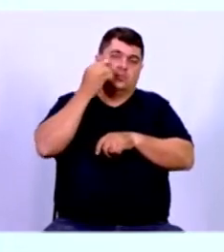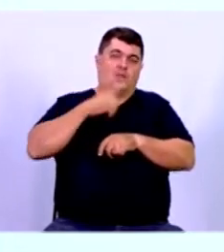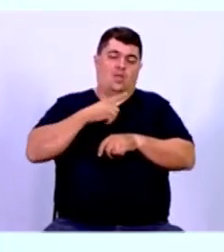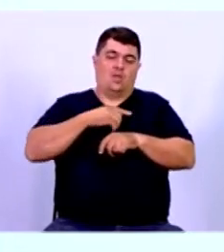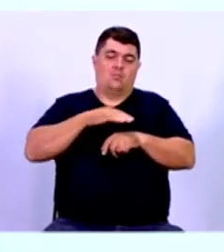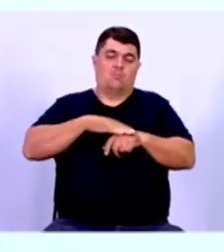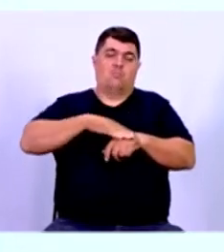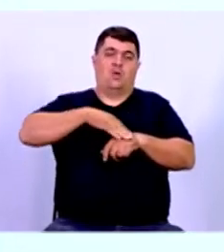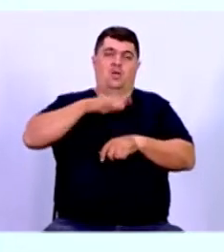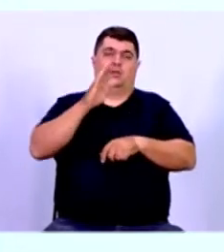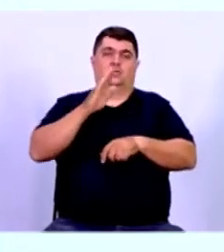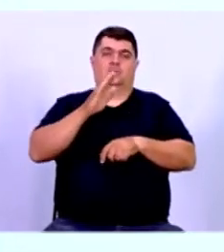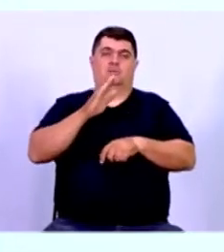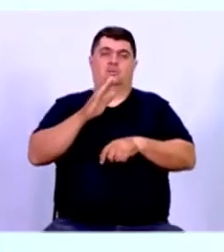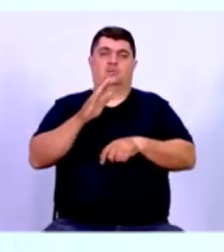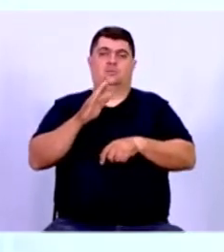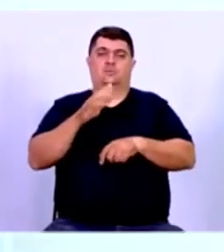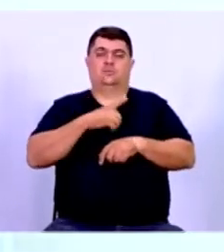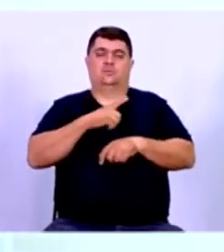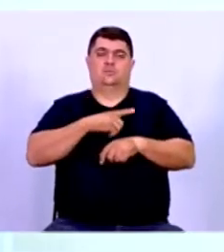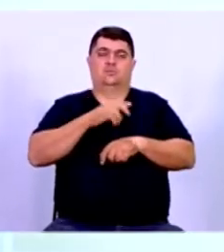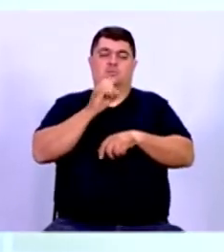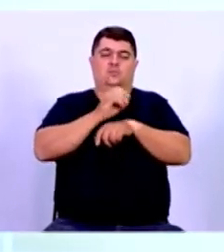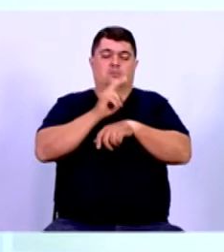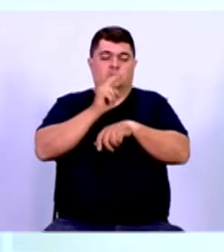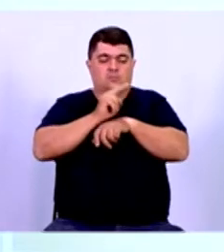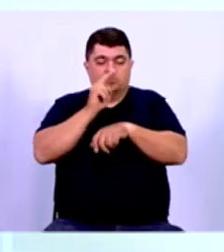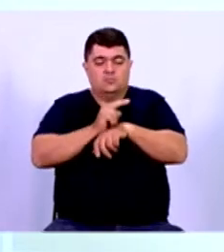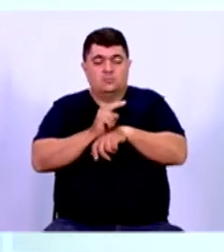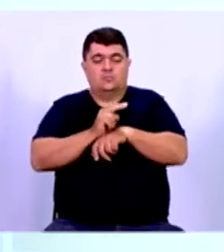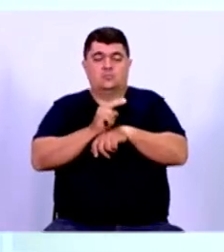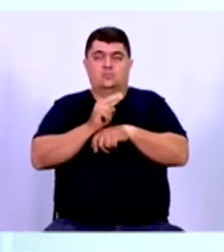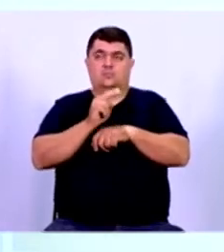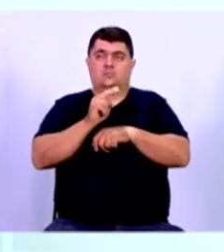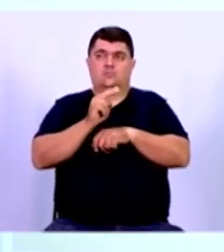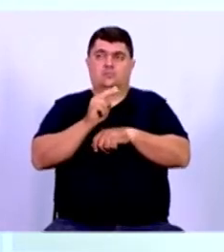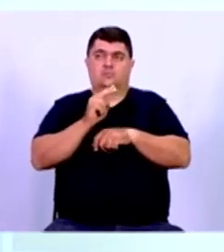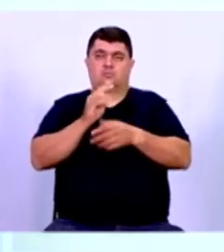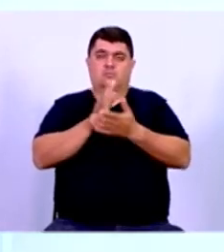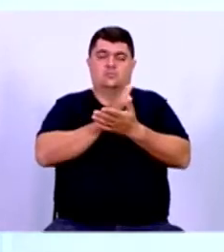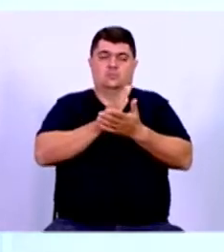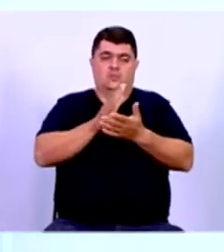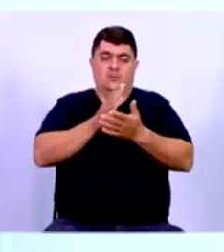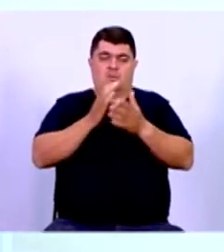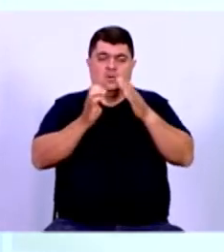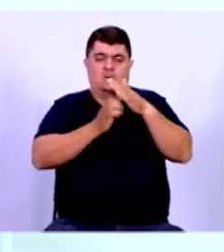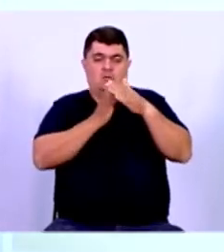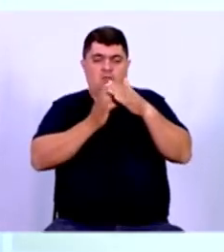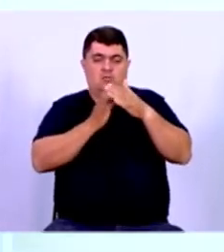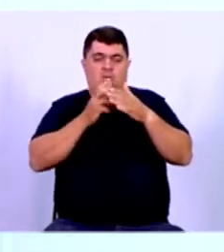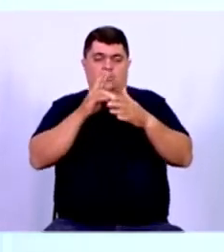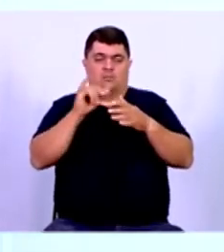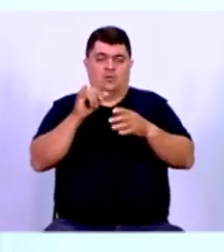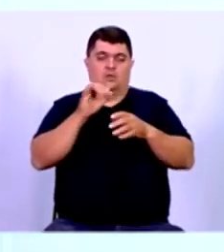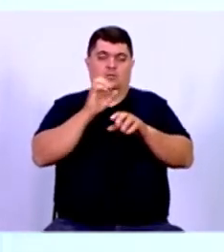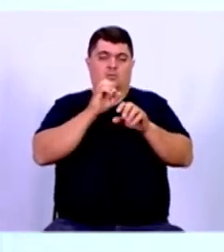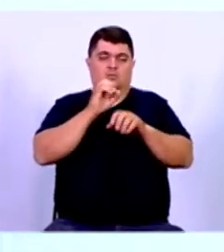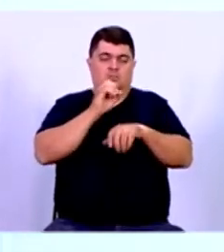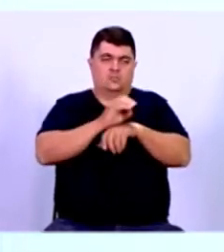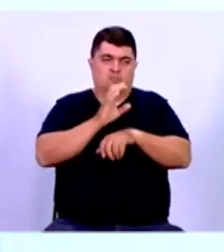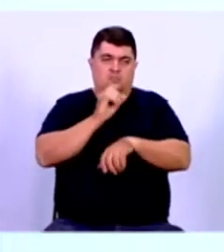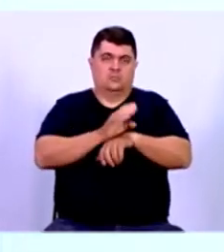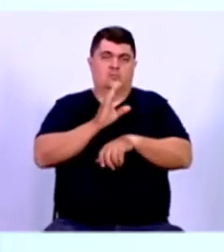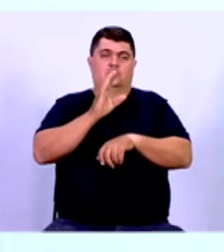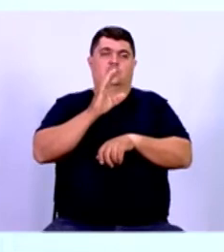do que você faz. Ela é uma atividade supervisionada que alguém do órgão deve te orientar sobre os